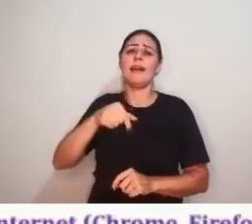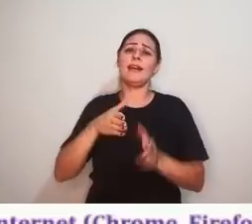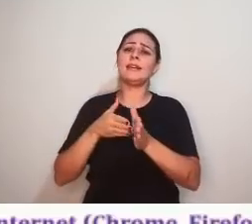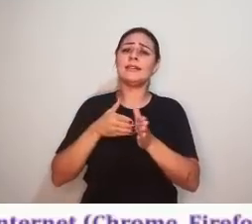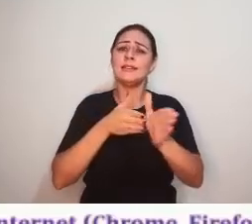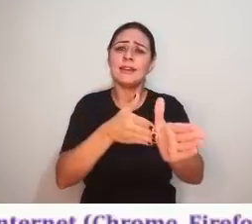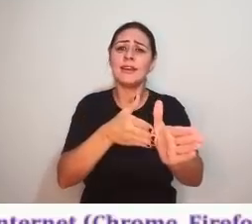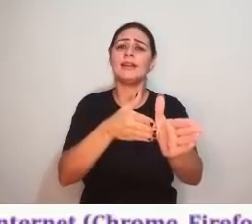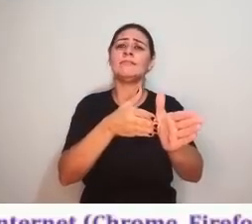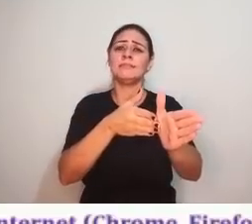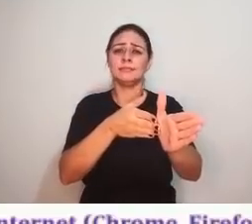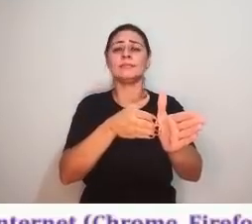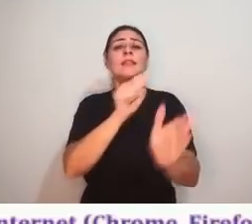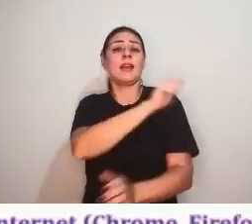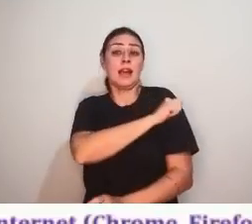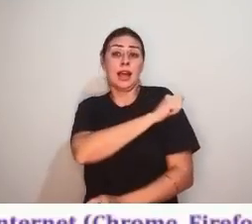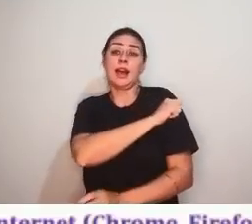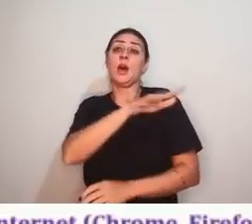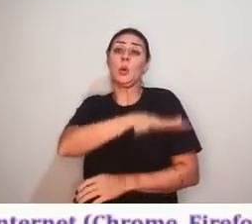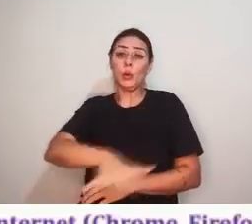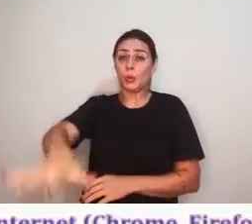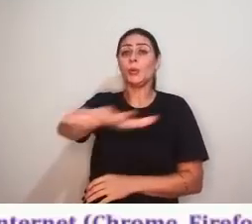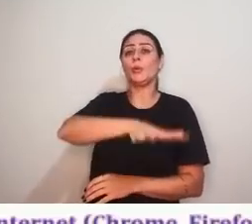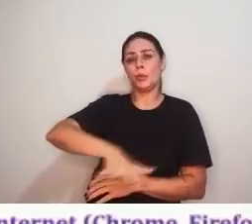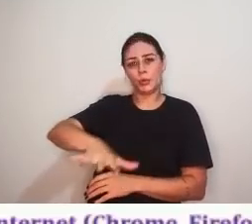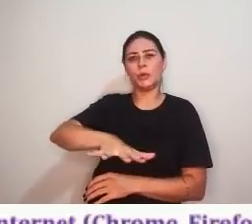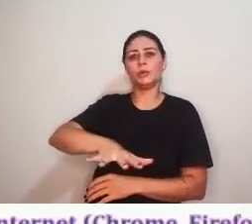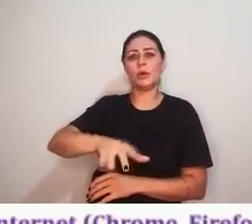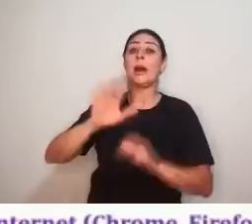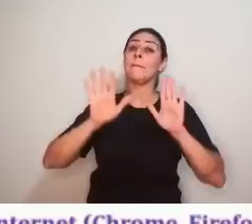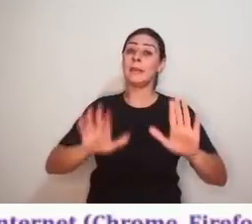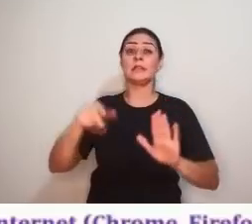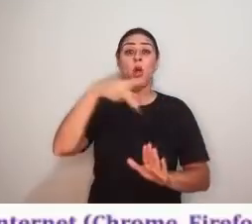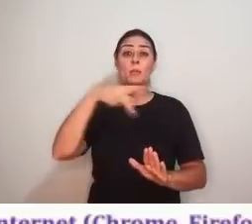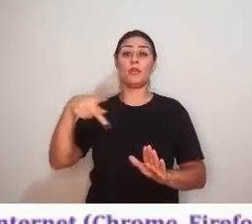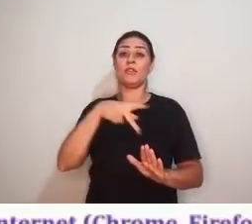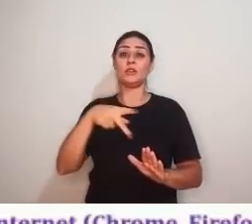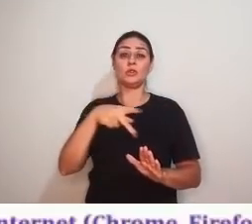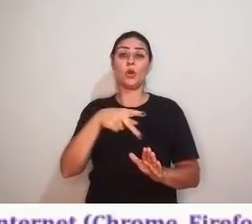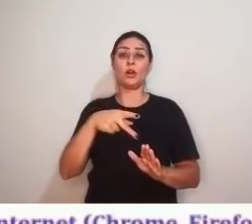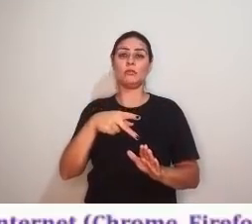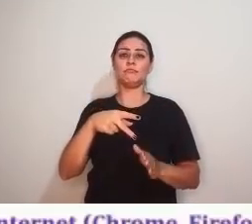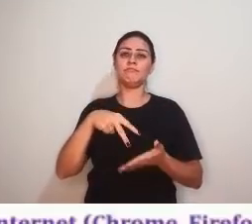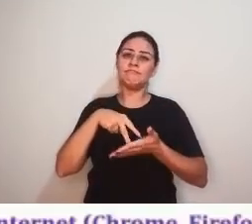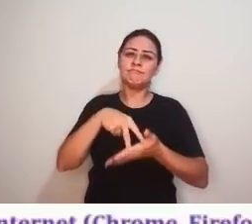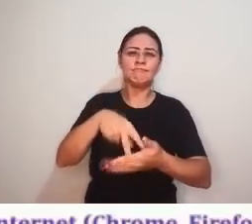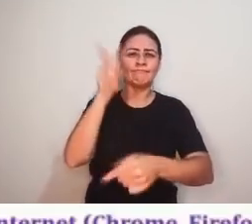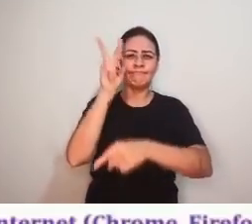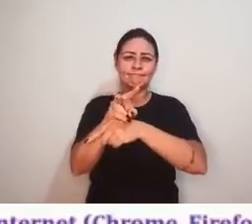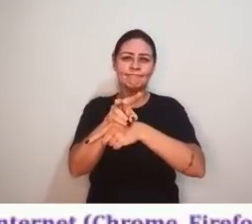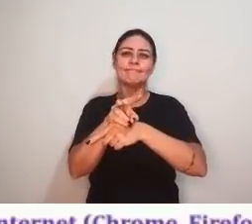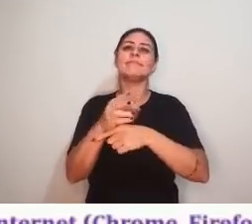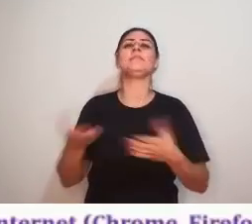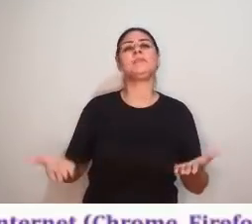que o guia ou a guiação dessa fruição se dê com a tutela do docente, que é muito importante, e nós